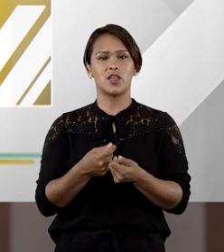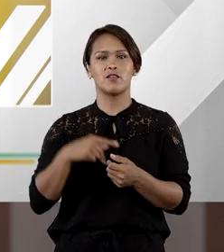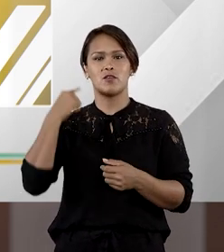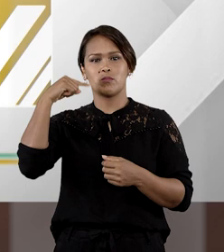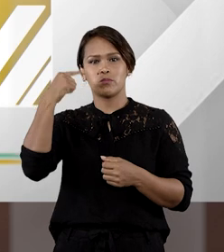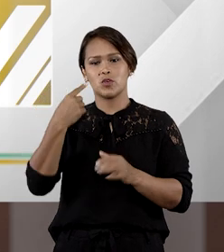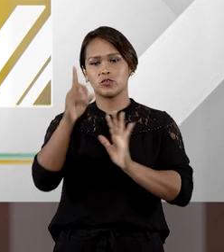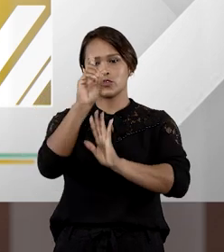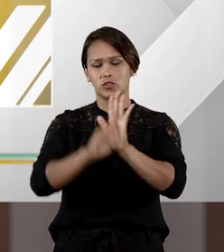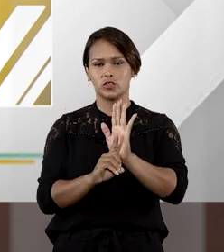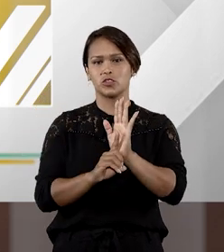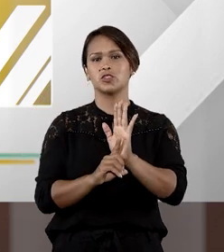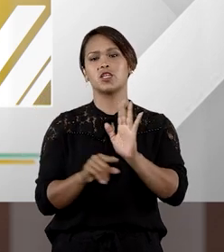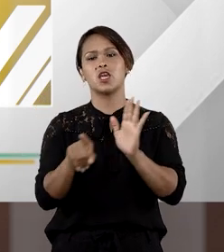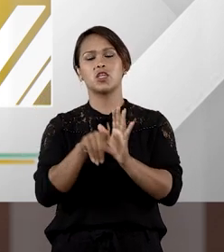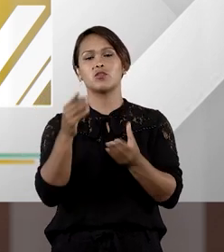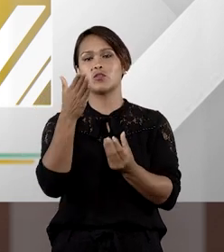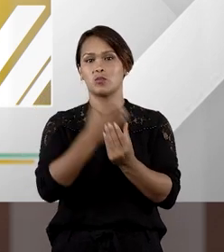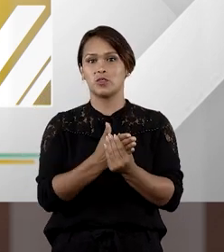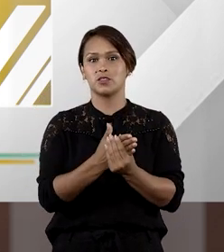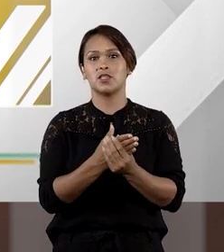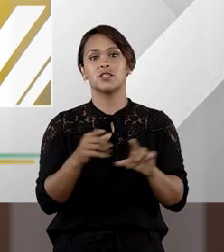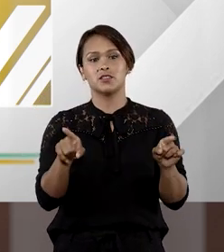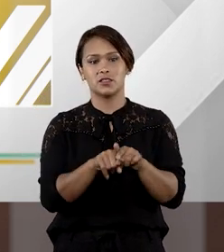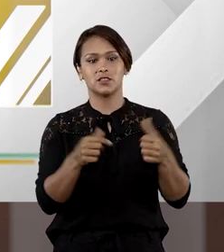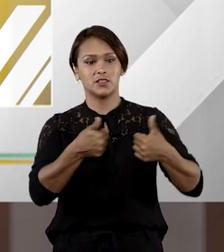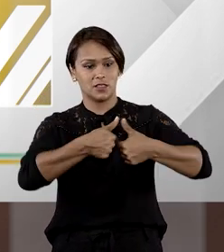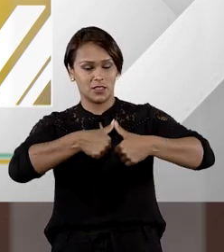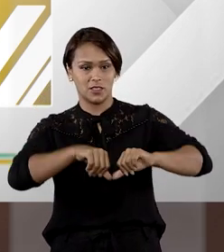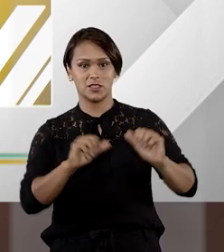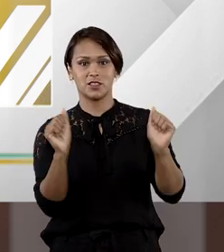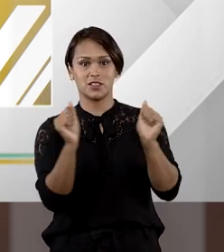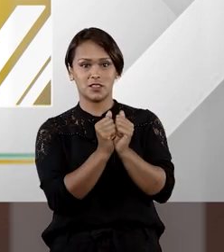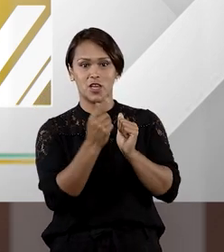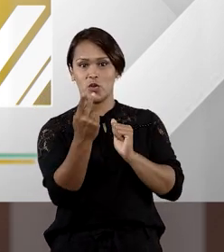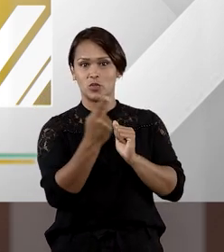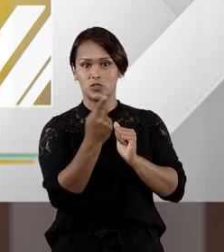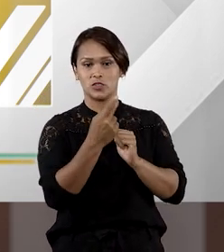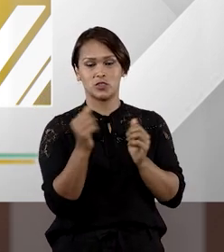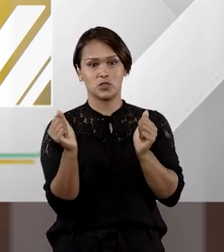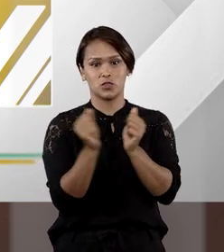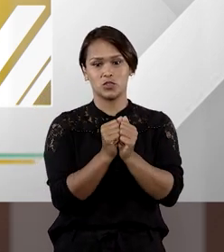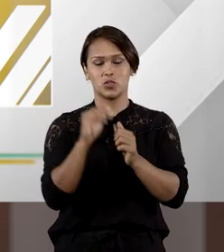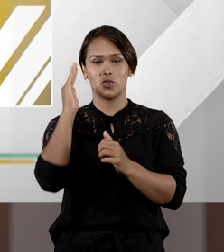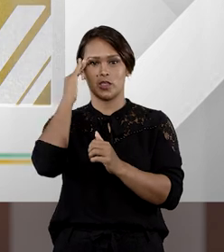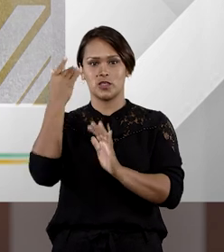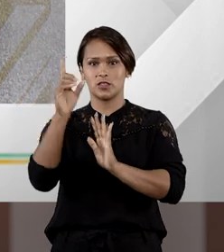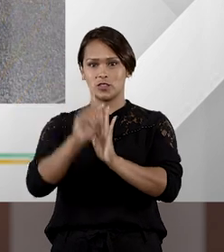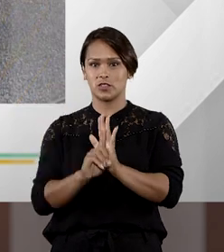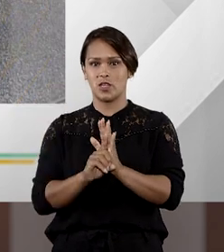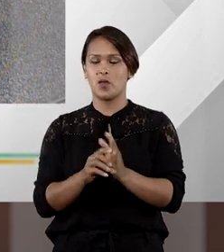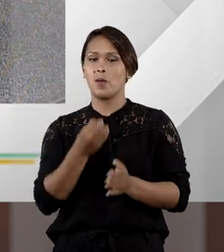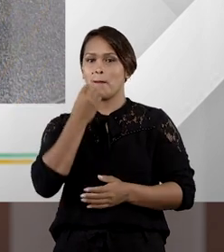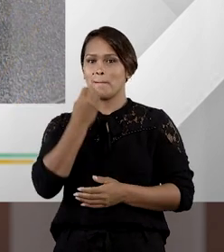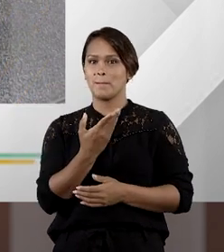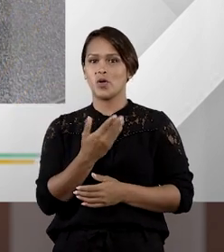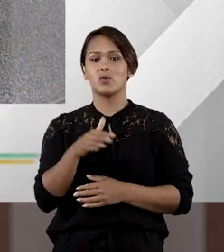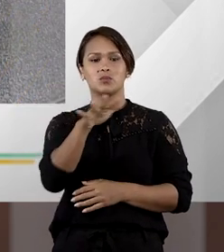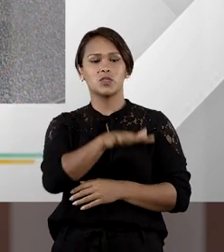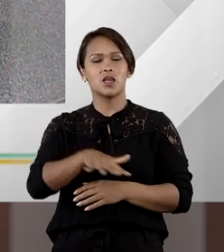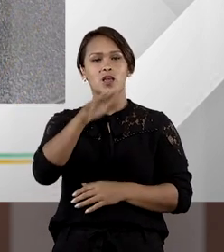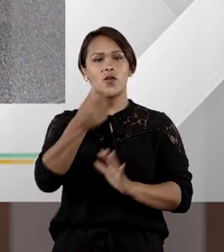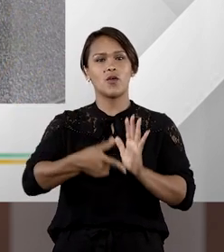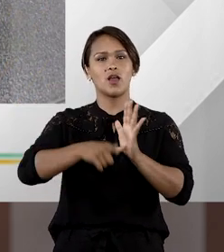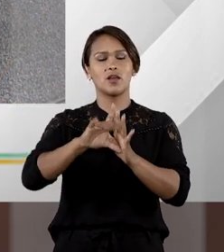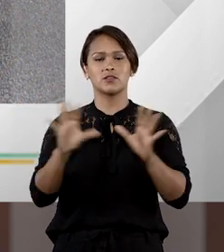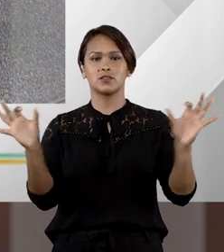na área do direito civil, do processo civil, e estarem vocês dois, né, aqui com a gente no Entender Direito. Bom, pessoal,